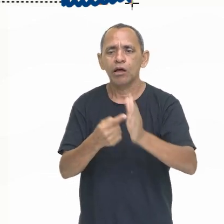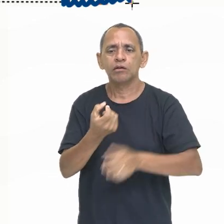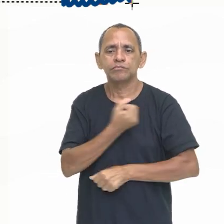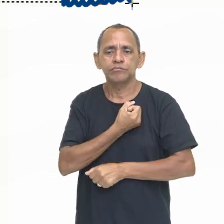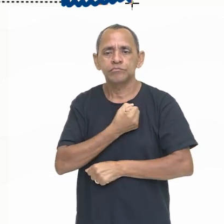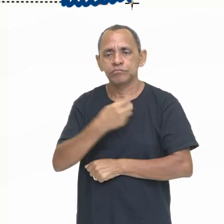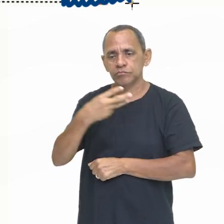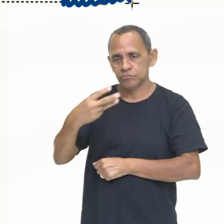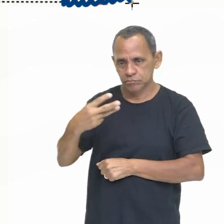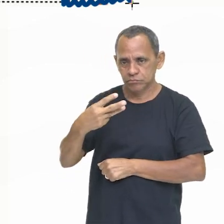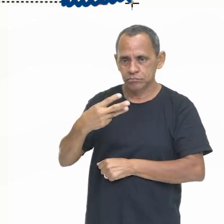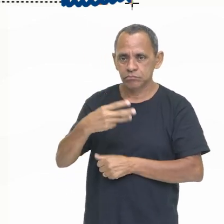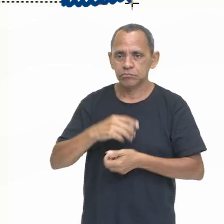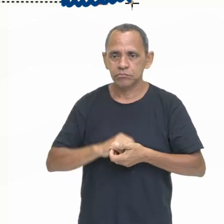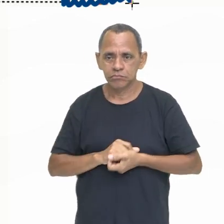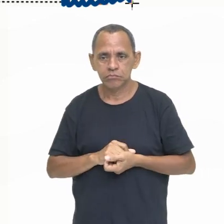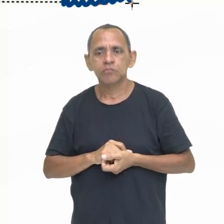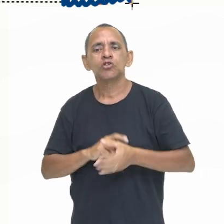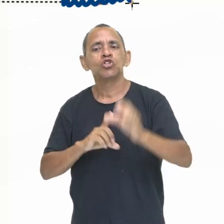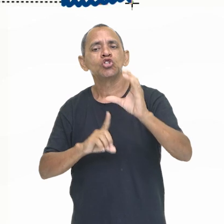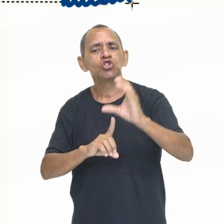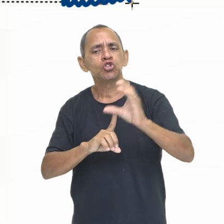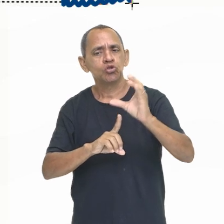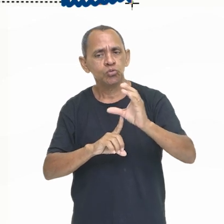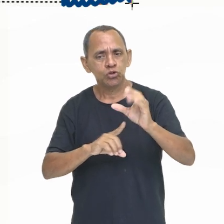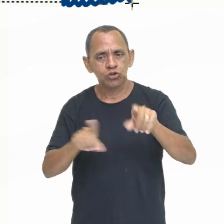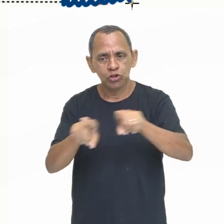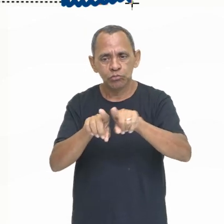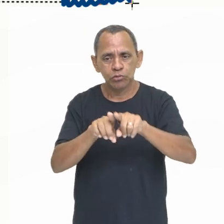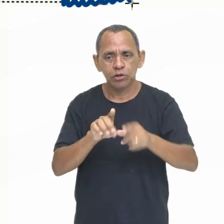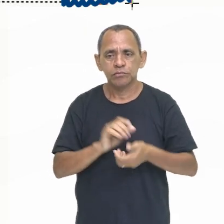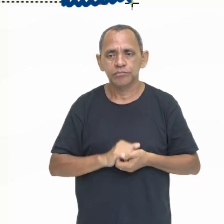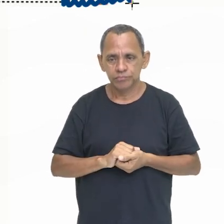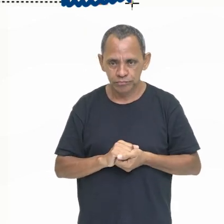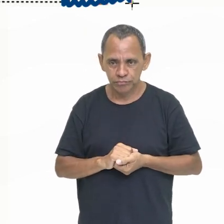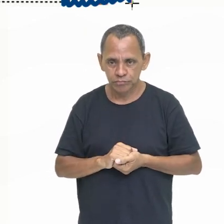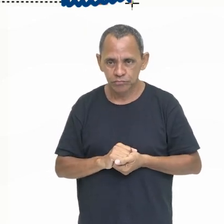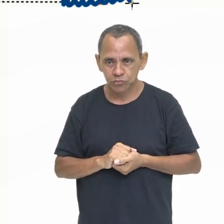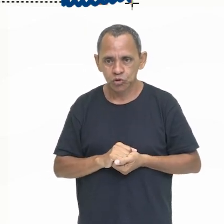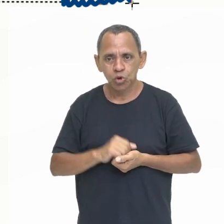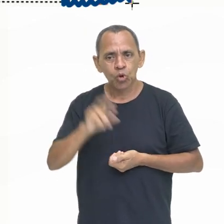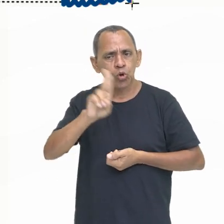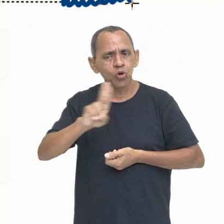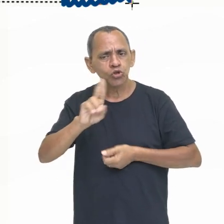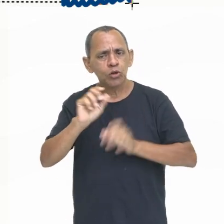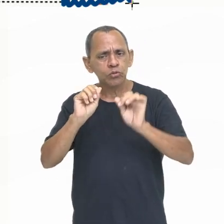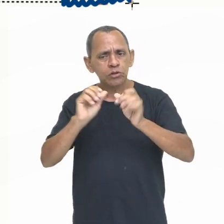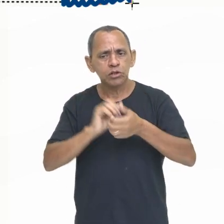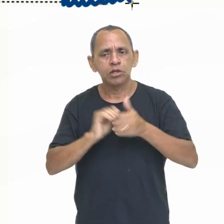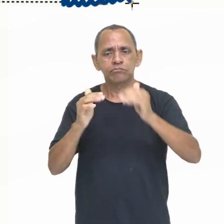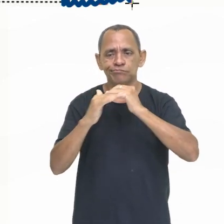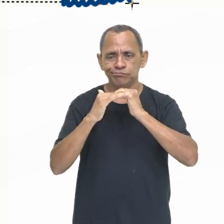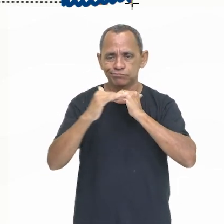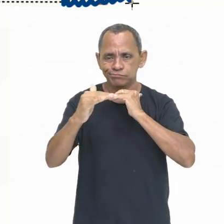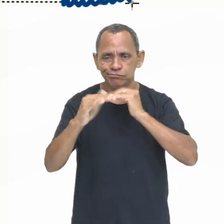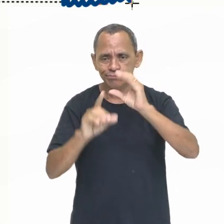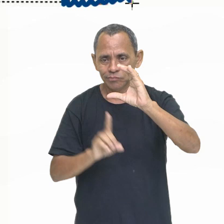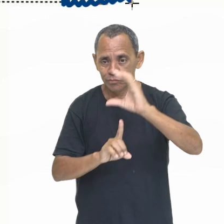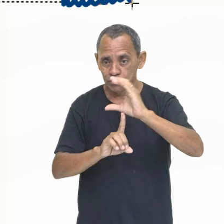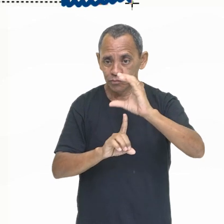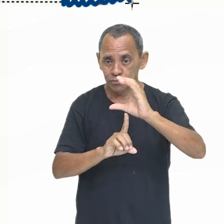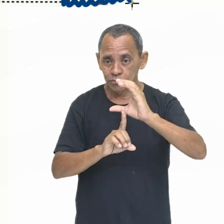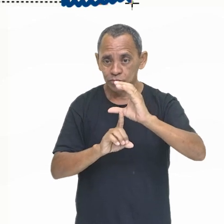contar do valor 3 do domínio. Então, para a direita, então, nós dizemos a seguinte linguagem, ela é constante para um domínio,